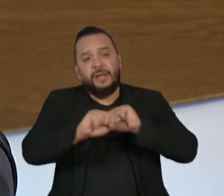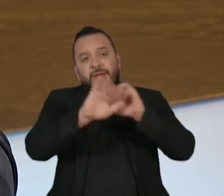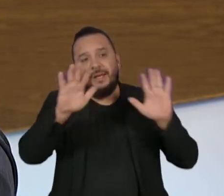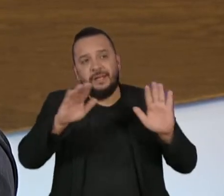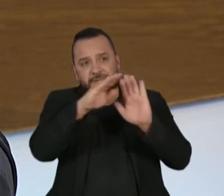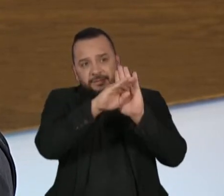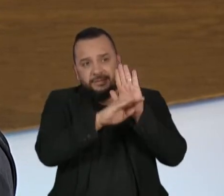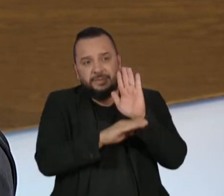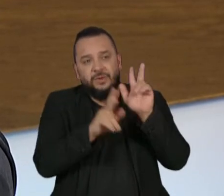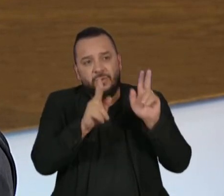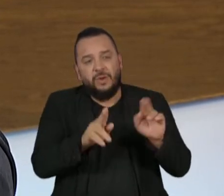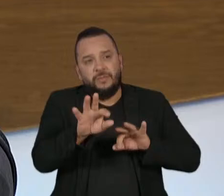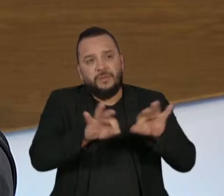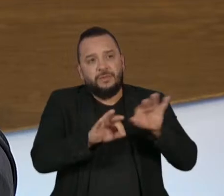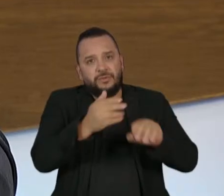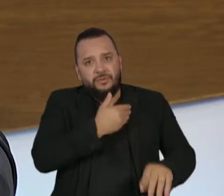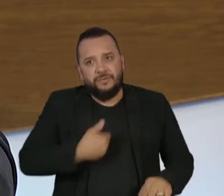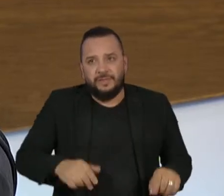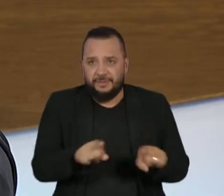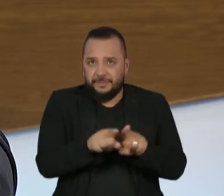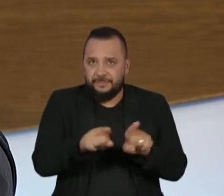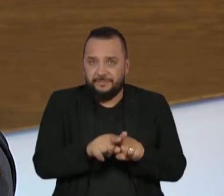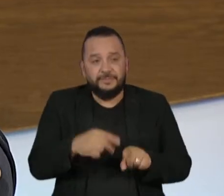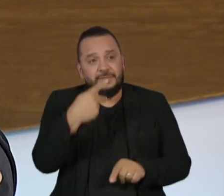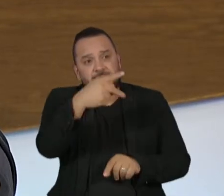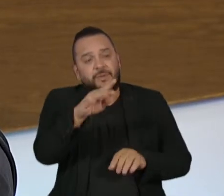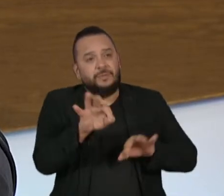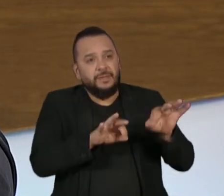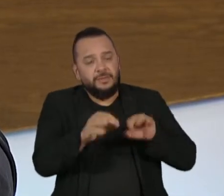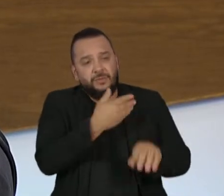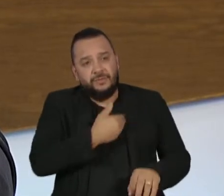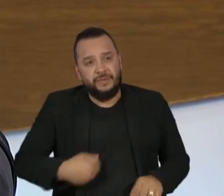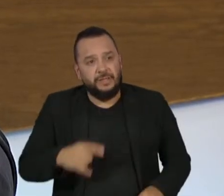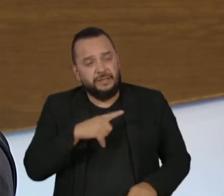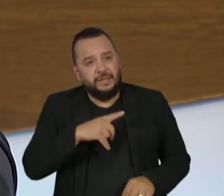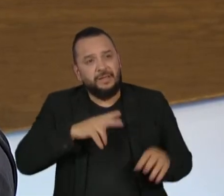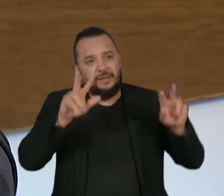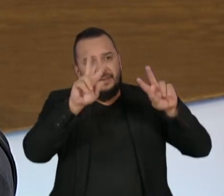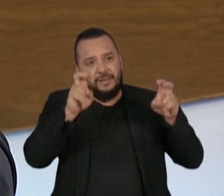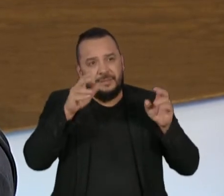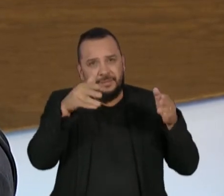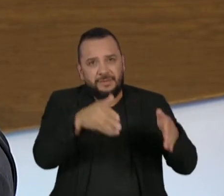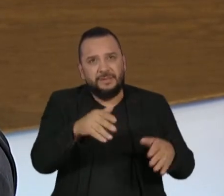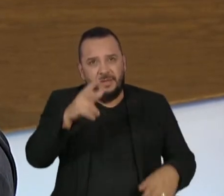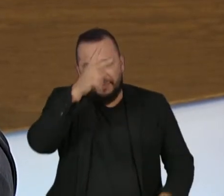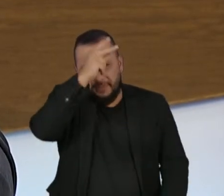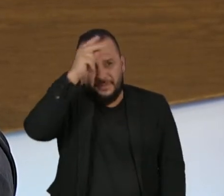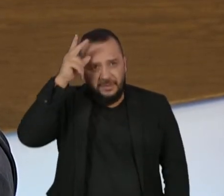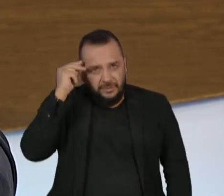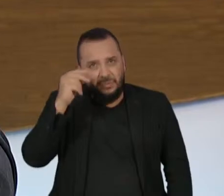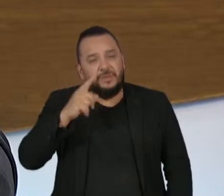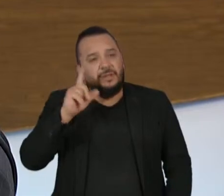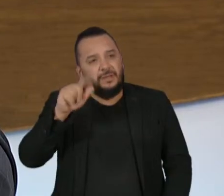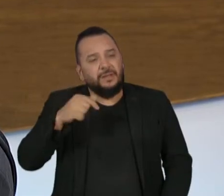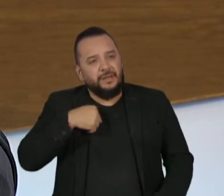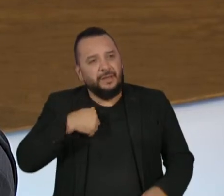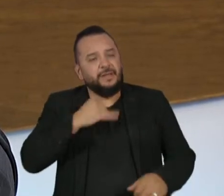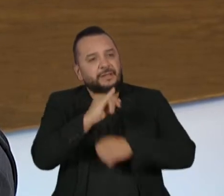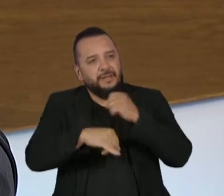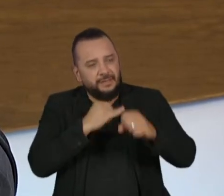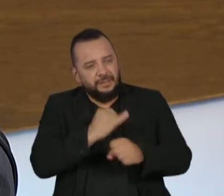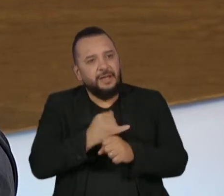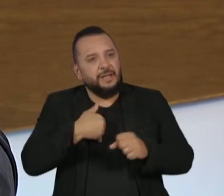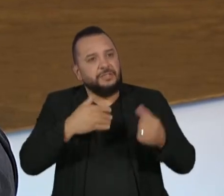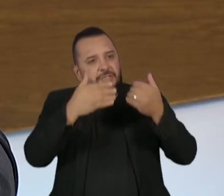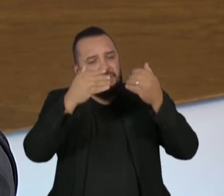pouco em cima do plano de governo também. O seu plano de governo tem um item lá específico, a prefeitura digital, transparente e